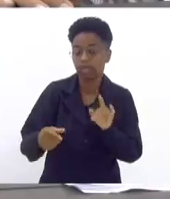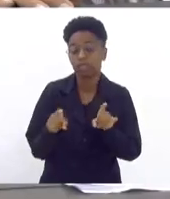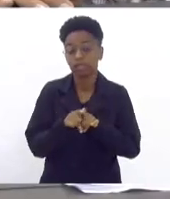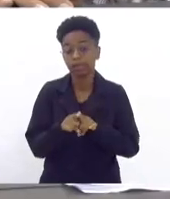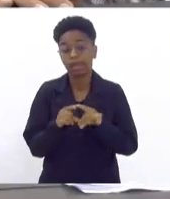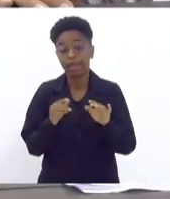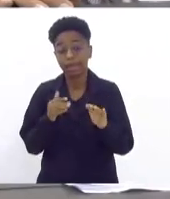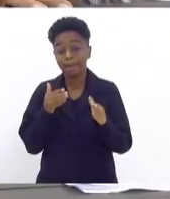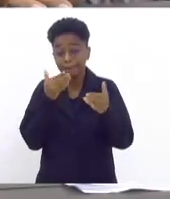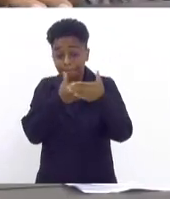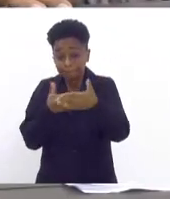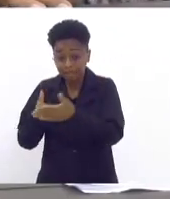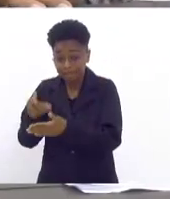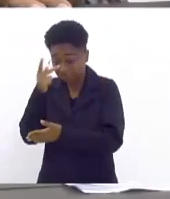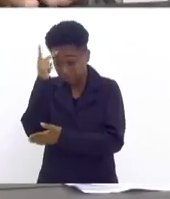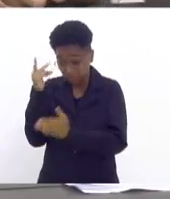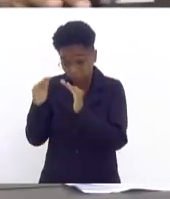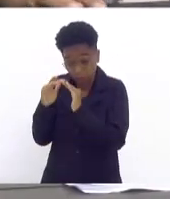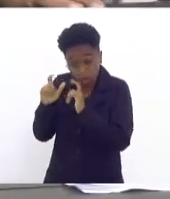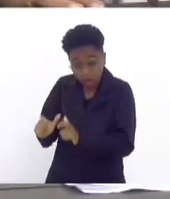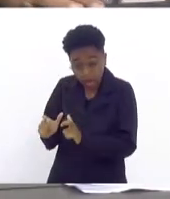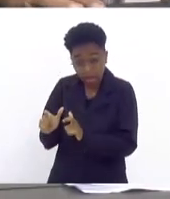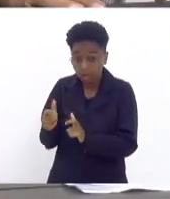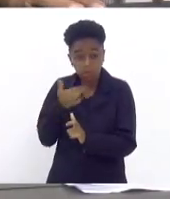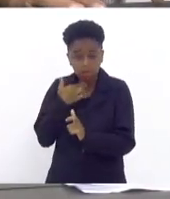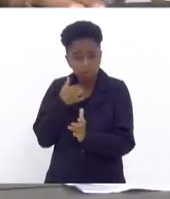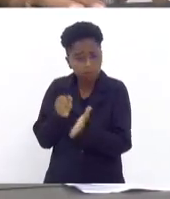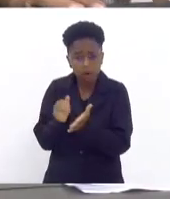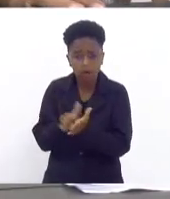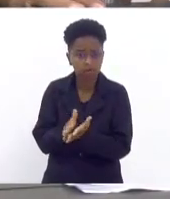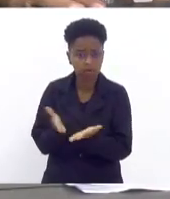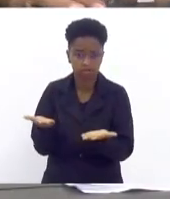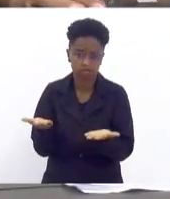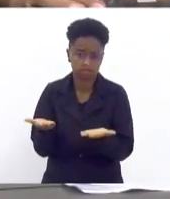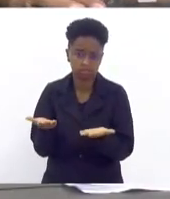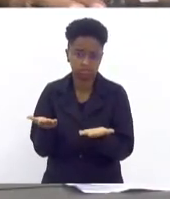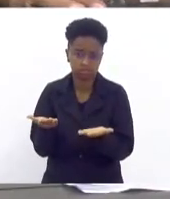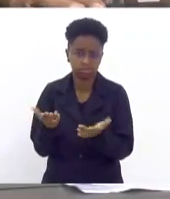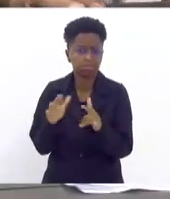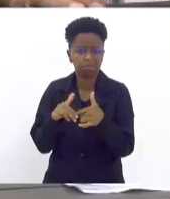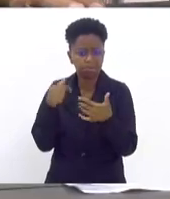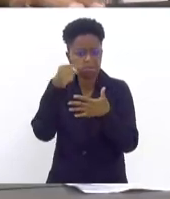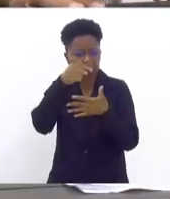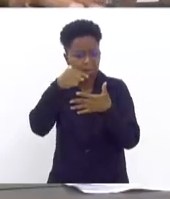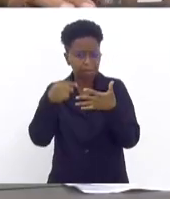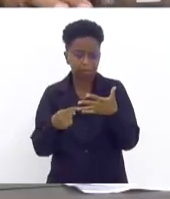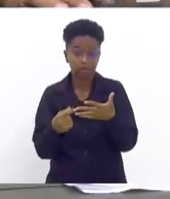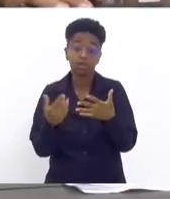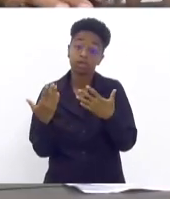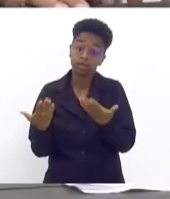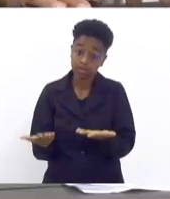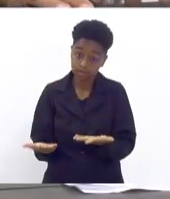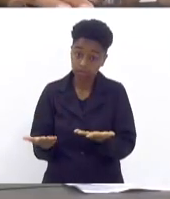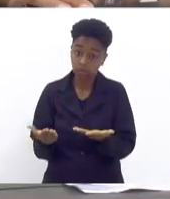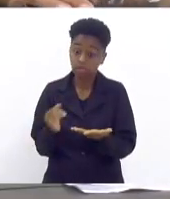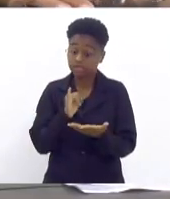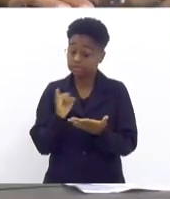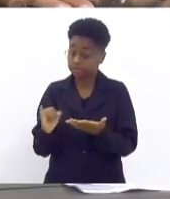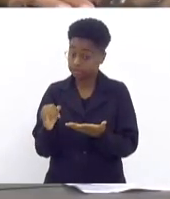impeça que o morador local seja penalizado por isso ou por aquilo ou por aquilo. Então, havendo uma